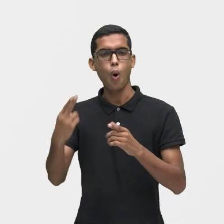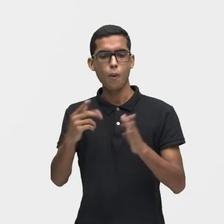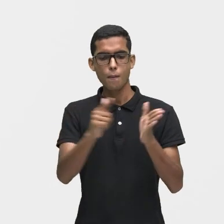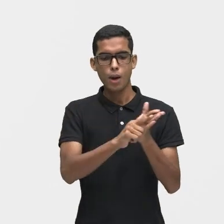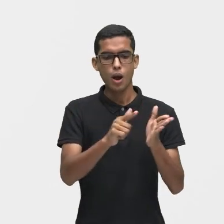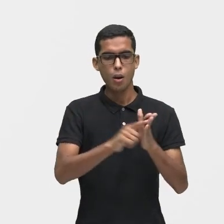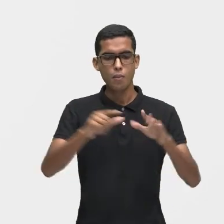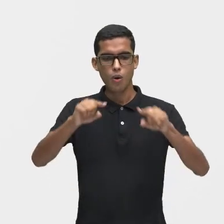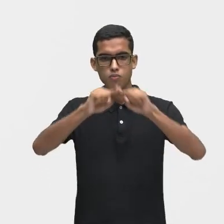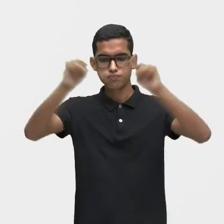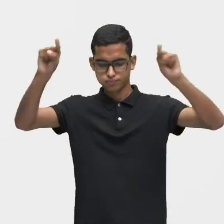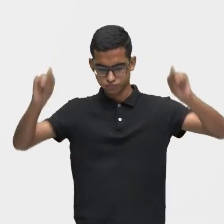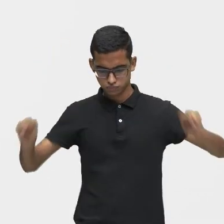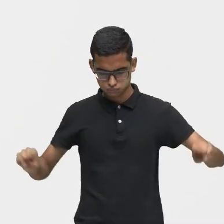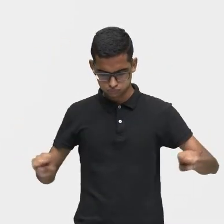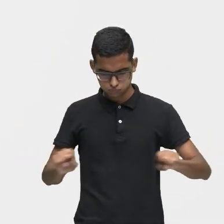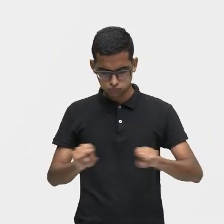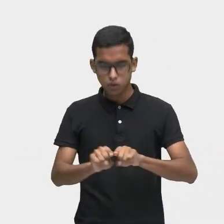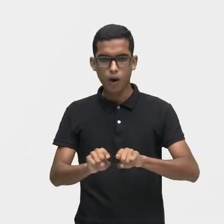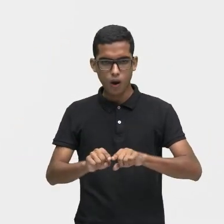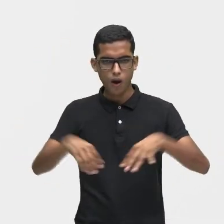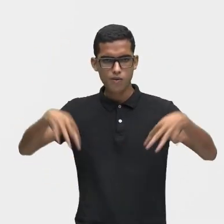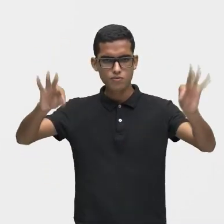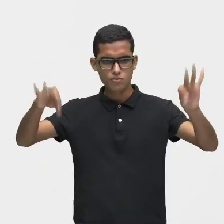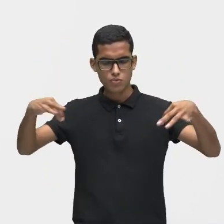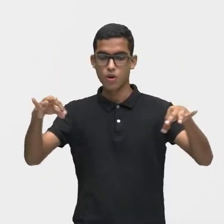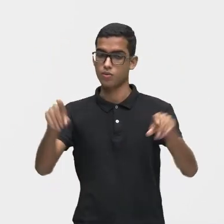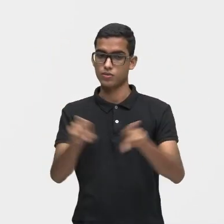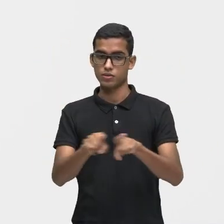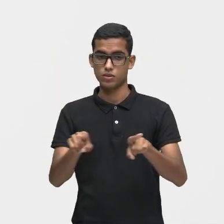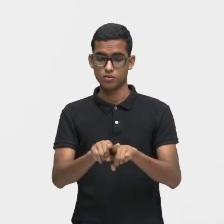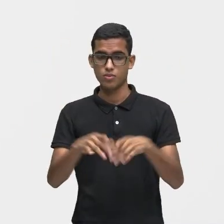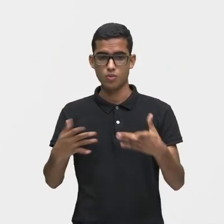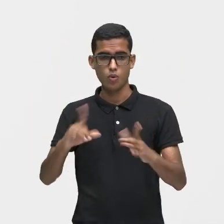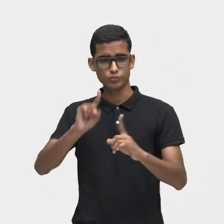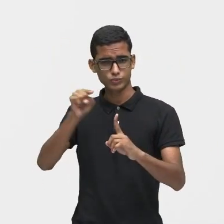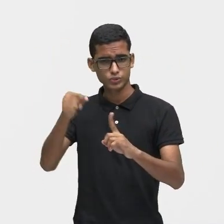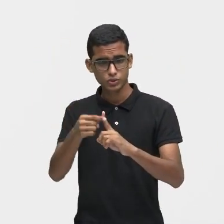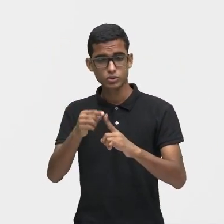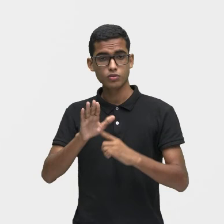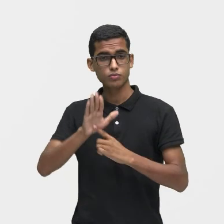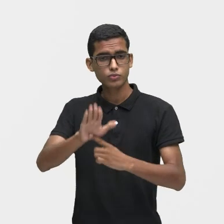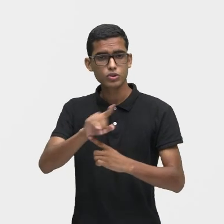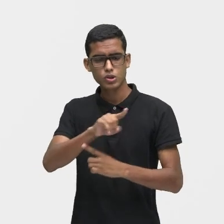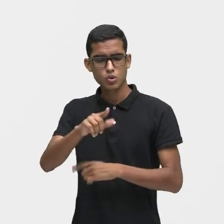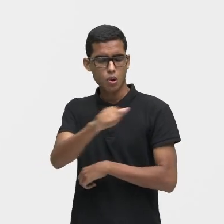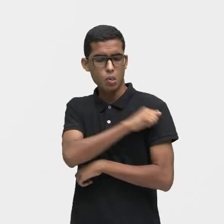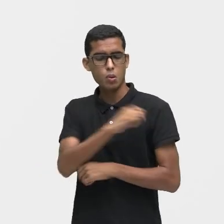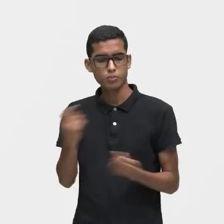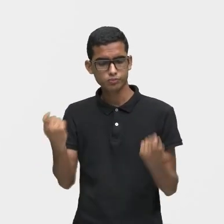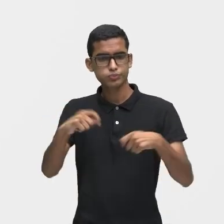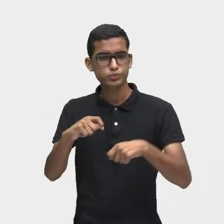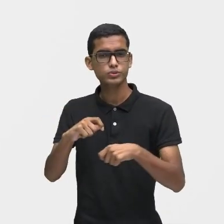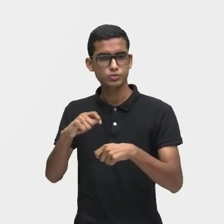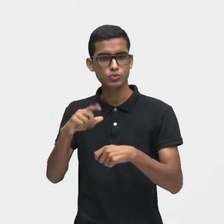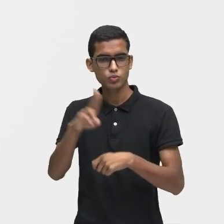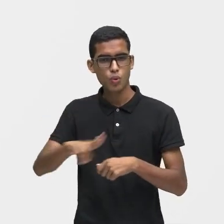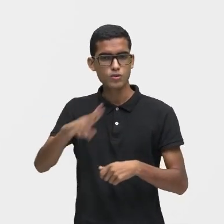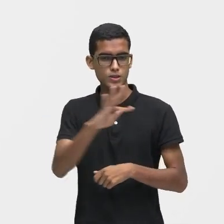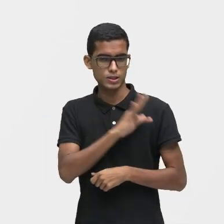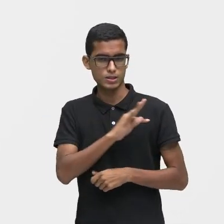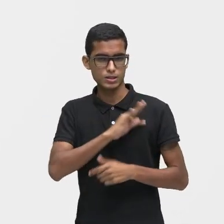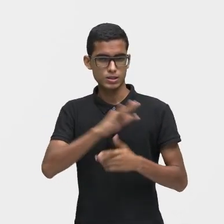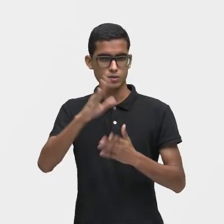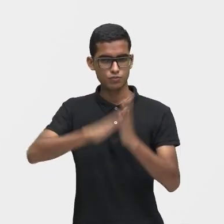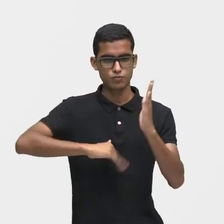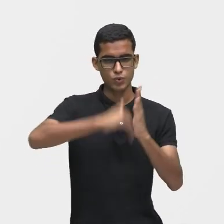objetivo dessa DLI é fazer com que o aluno conheça as técnicas de pintura com pigmentos naturais abordadas na aula e utilize